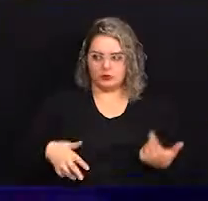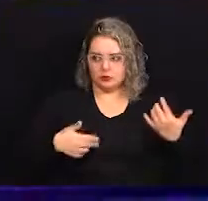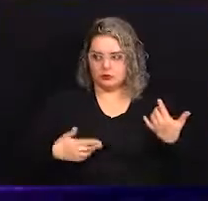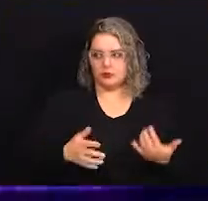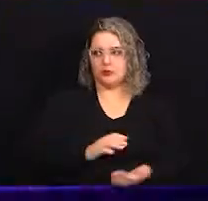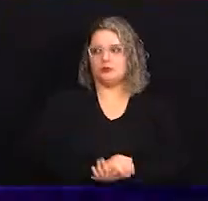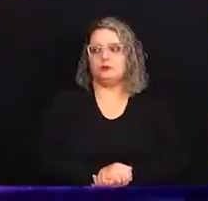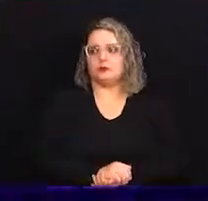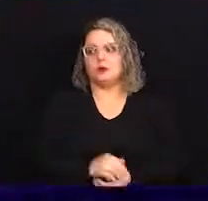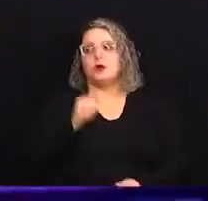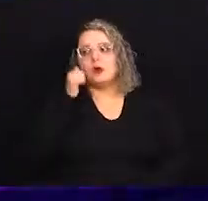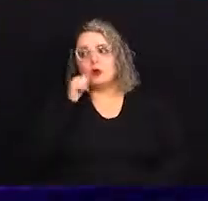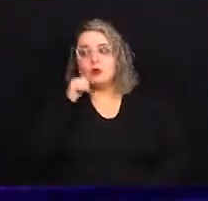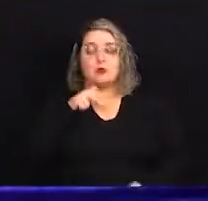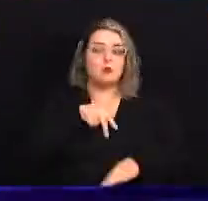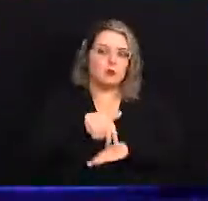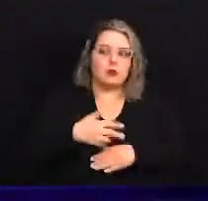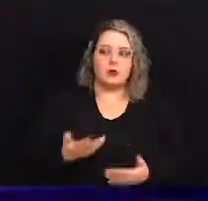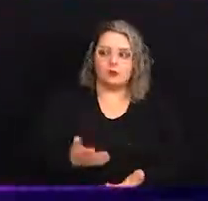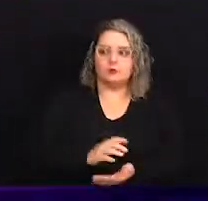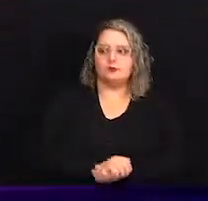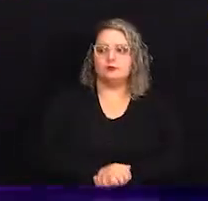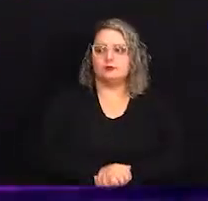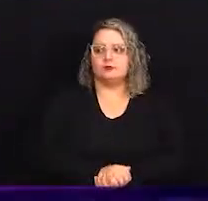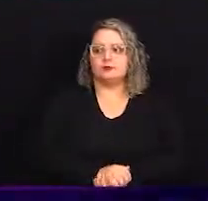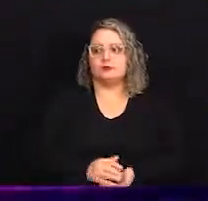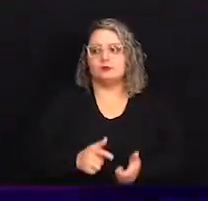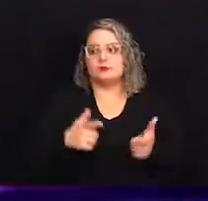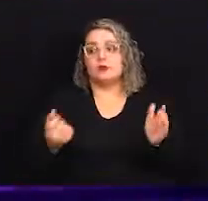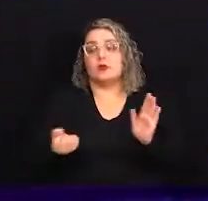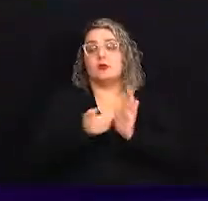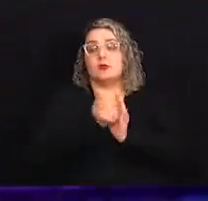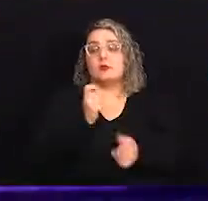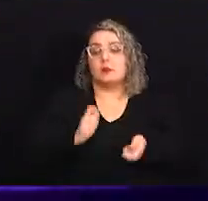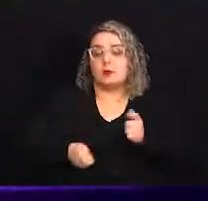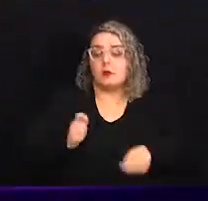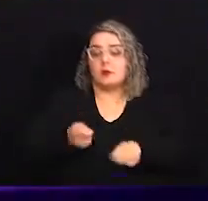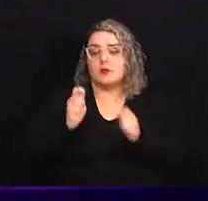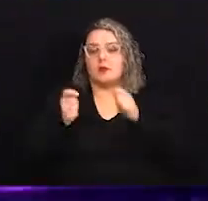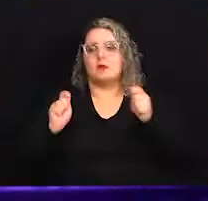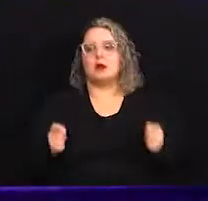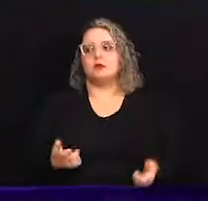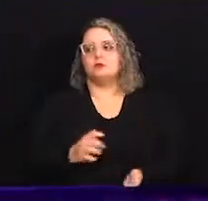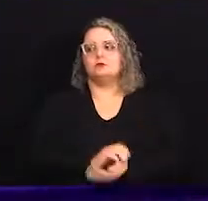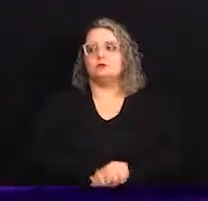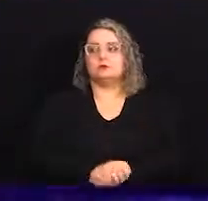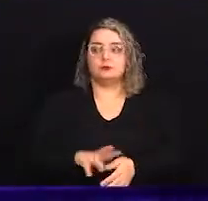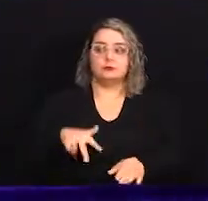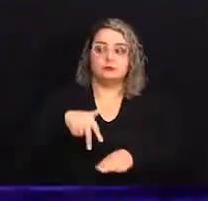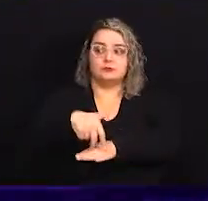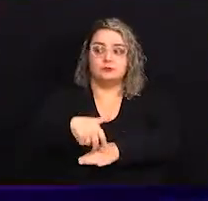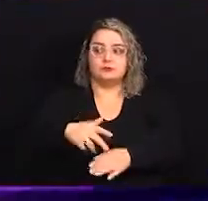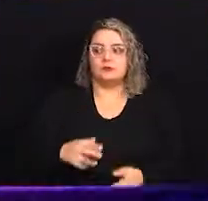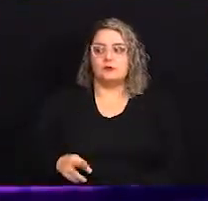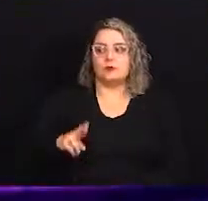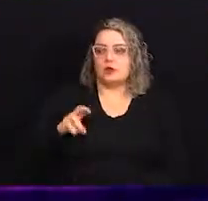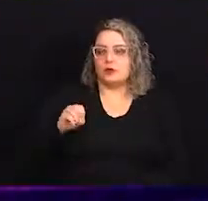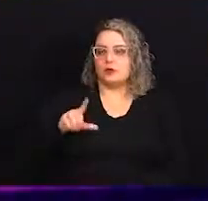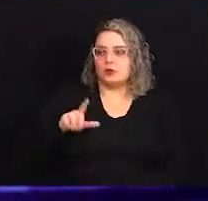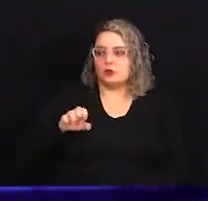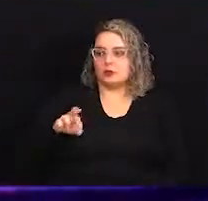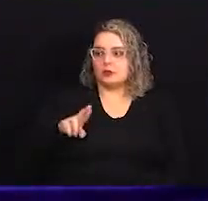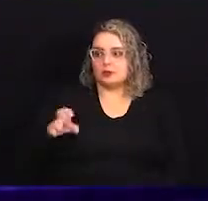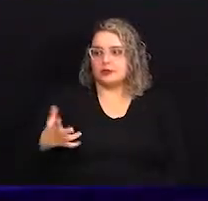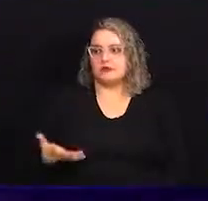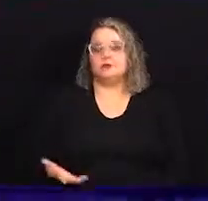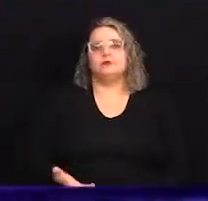Você tem um personagem que chama Pearl, que é uma mulher, que é uma bárbara, que é uma das maiores marcas de bateria do mundo. Você tem um personagem que chama Roland, que é uma